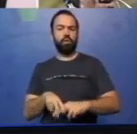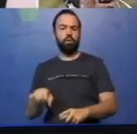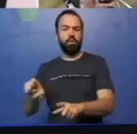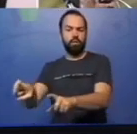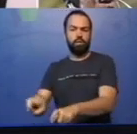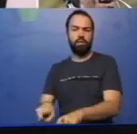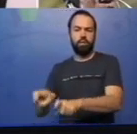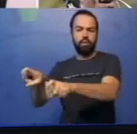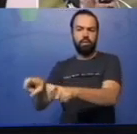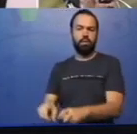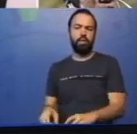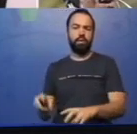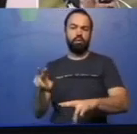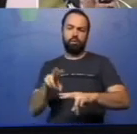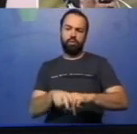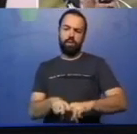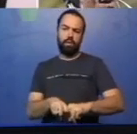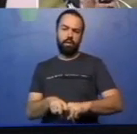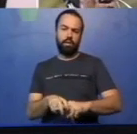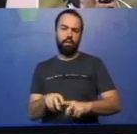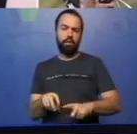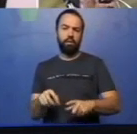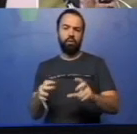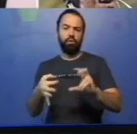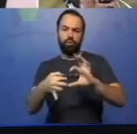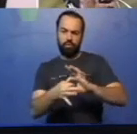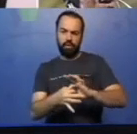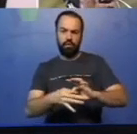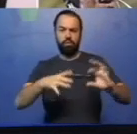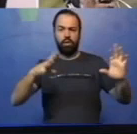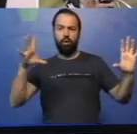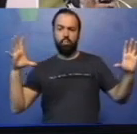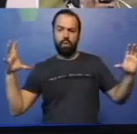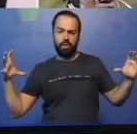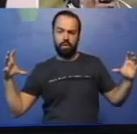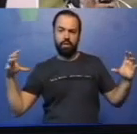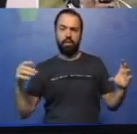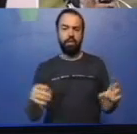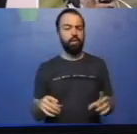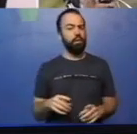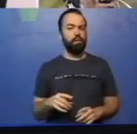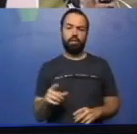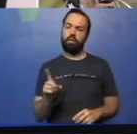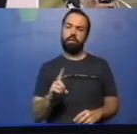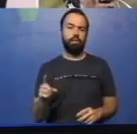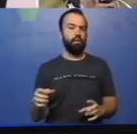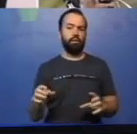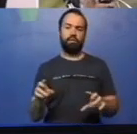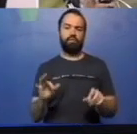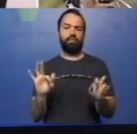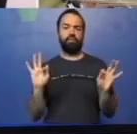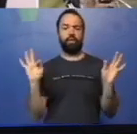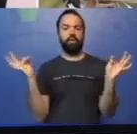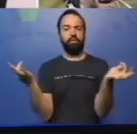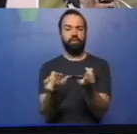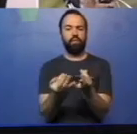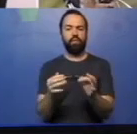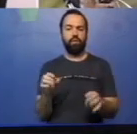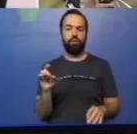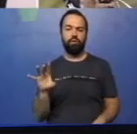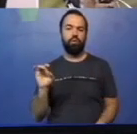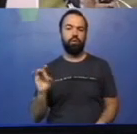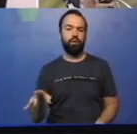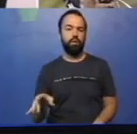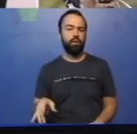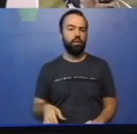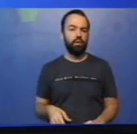mais restritos à família, né? Há uma ampliação desses laços. Nós temos aqui a imagem que ilustra, né, pessoas do continente africano